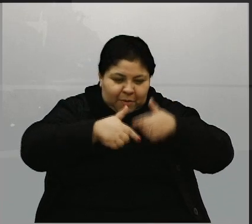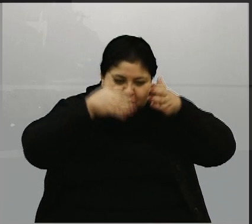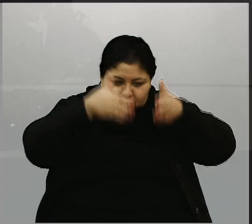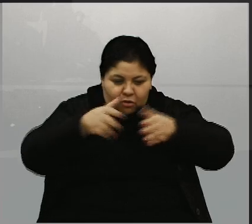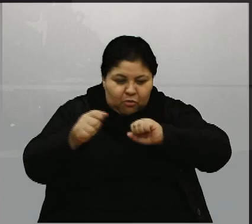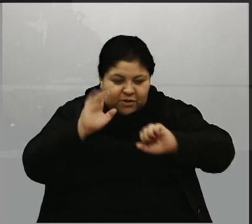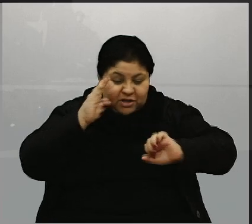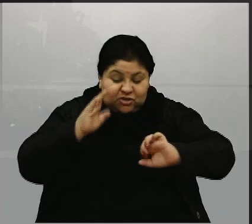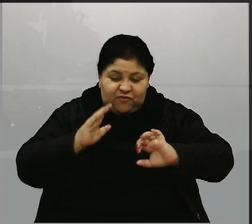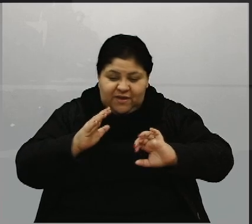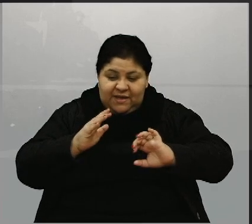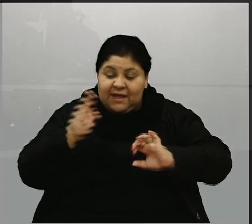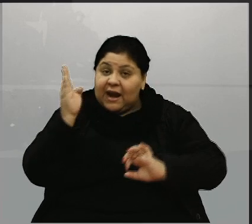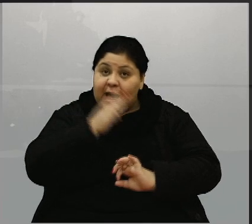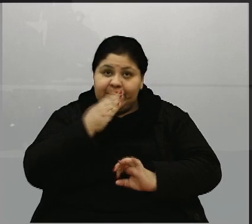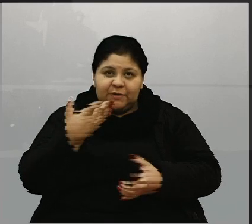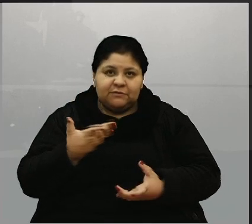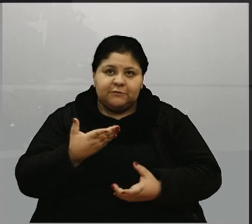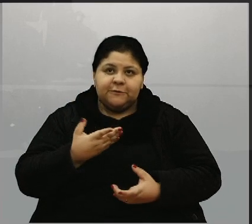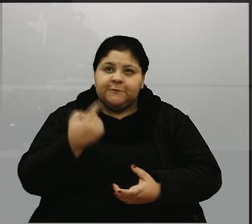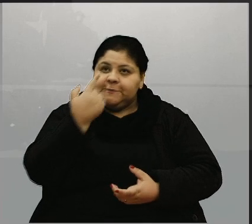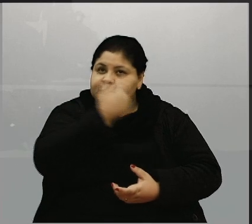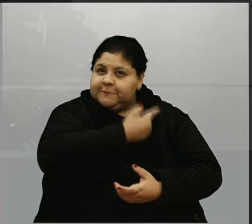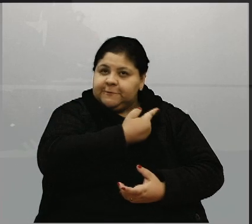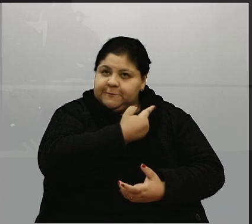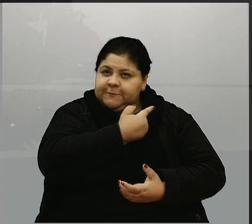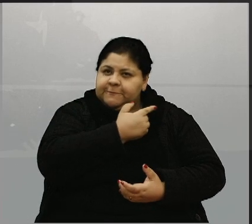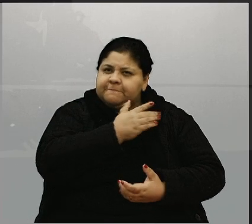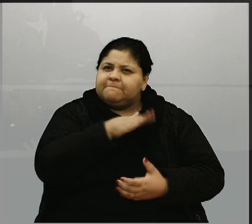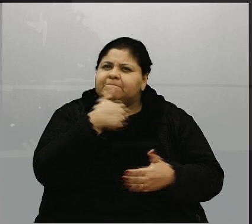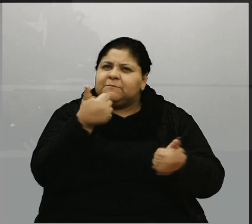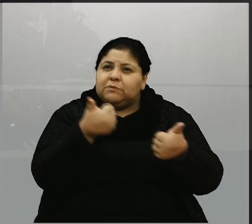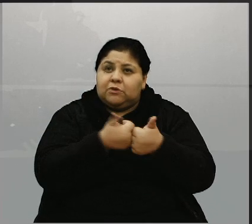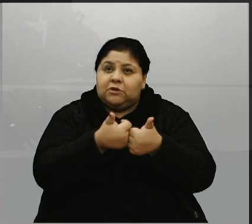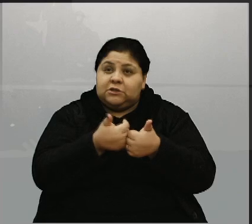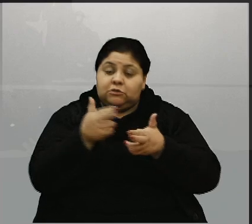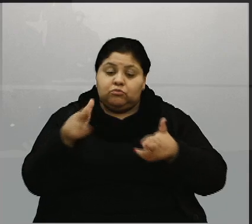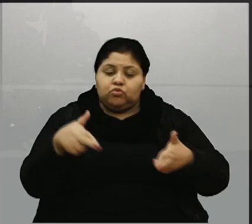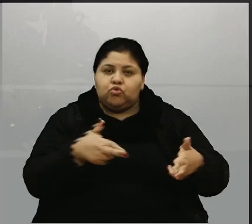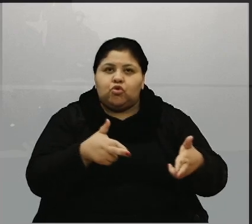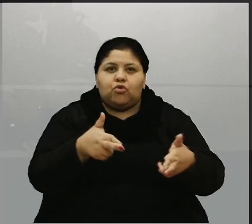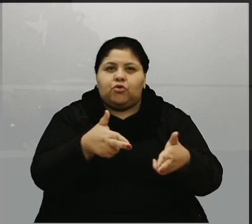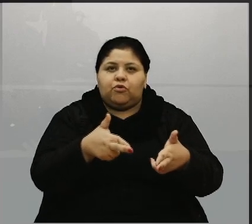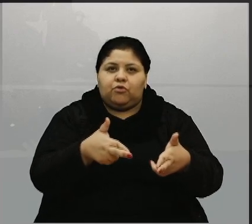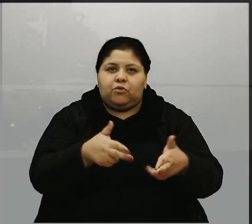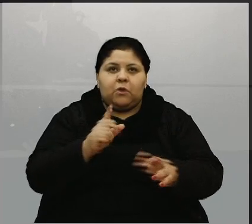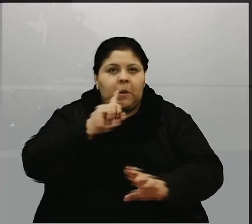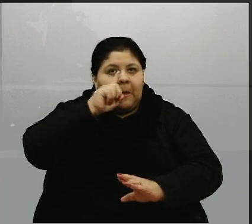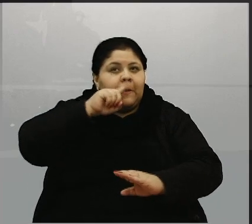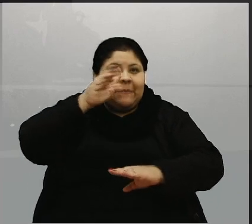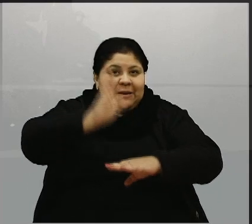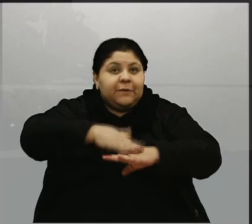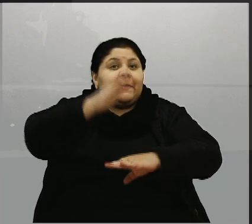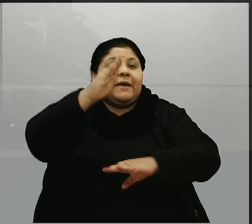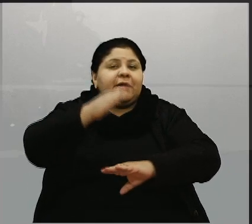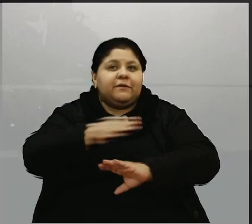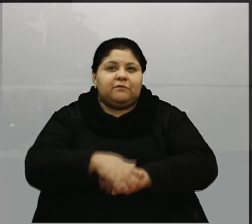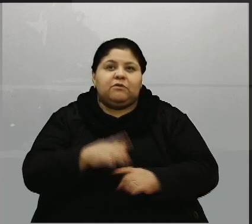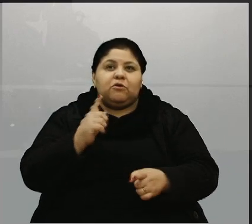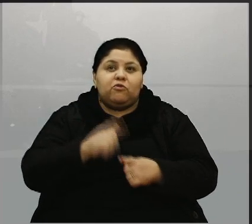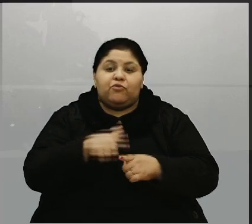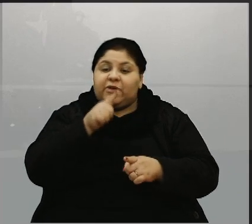num dia praticamente. Esse é um próximo do rio, né? E aí tem um risco maior ainda por causa das enchentes